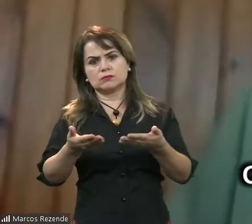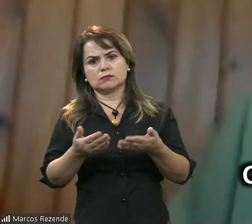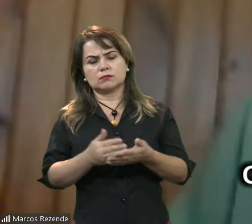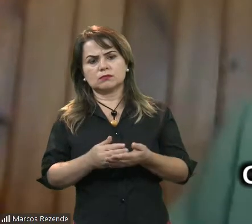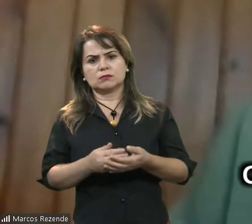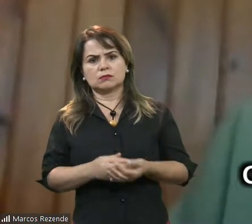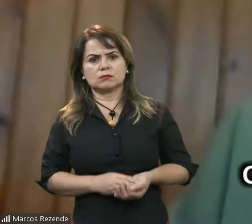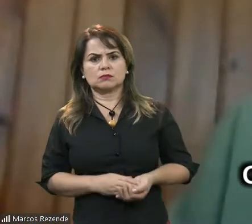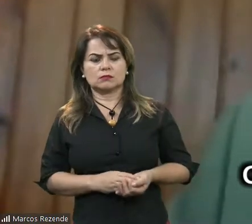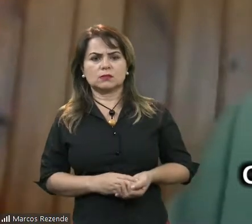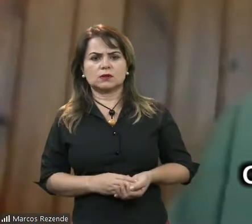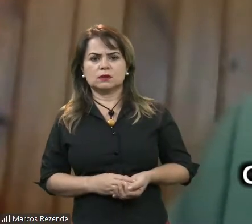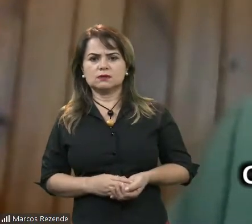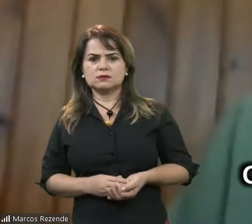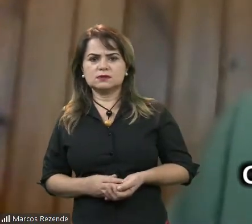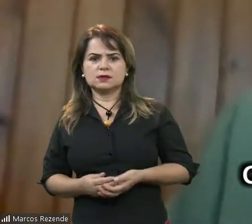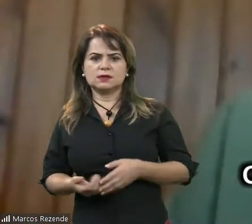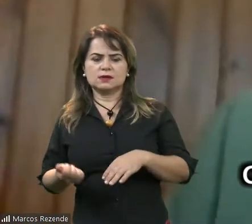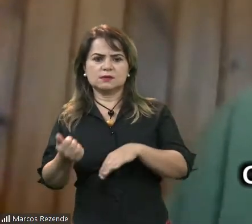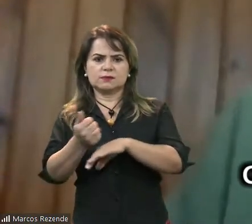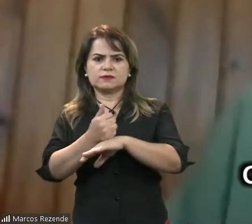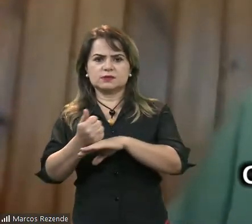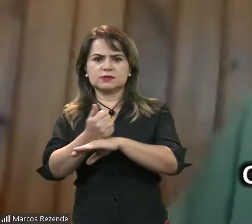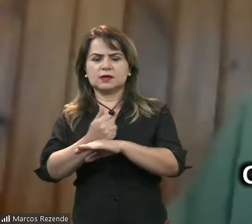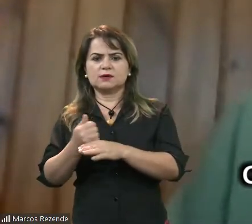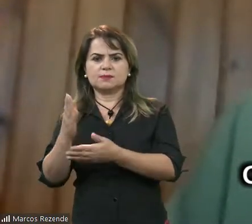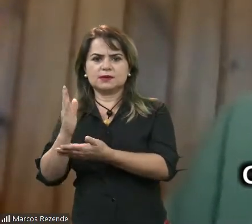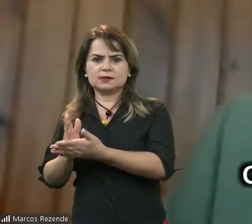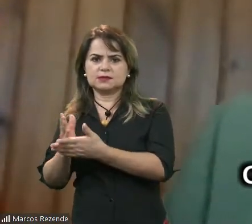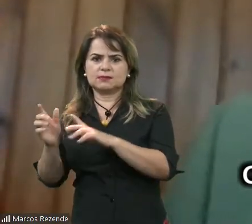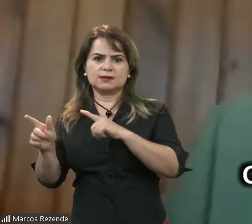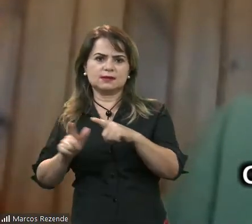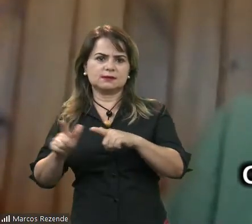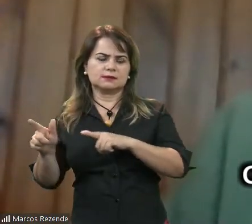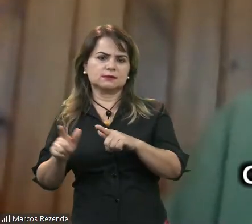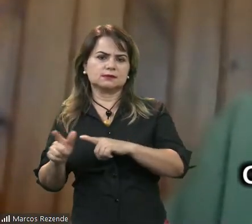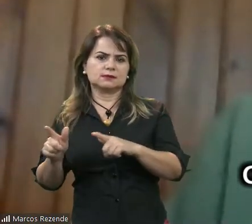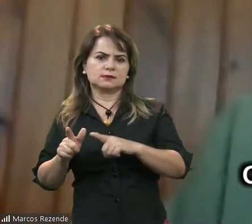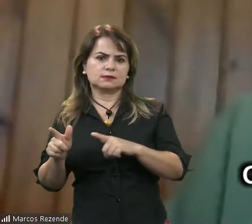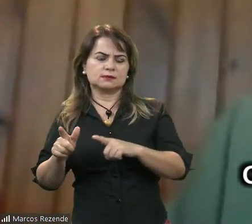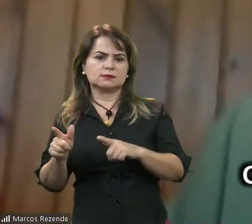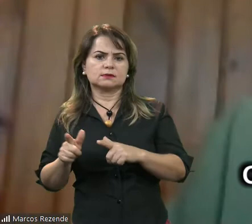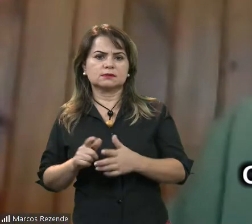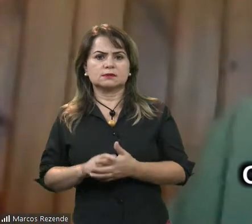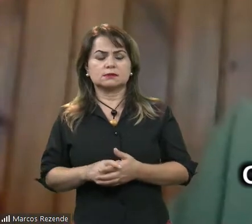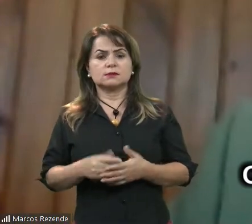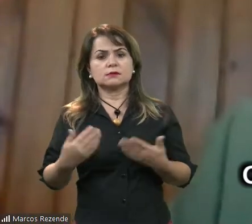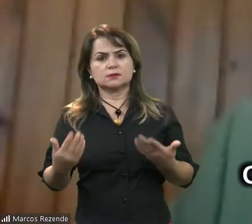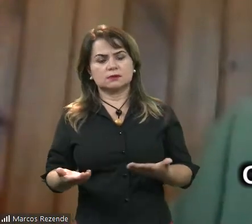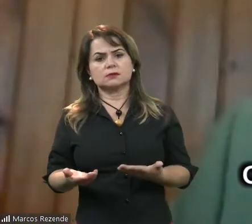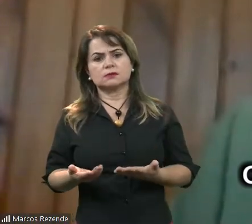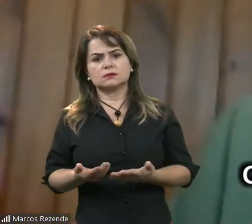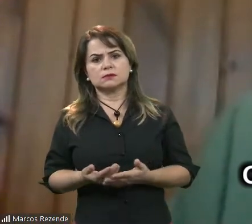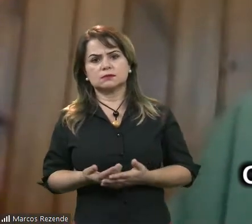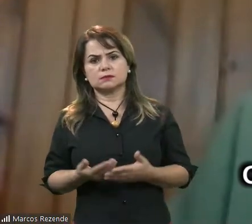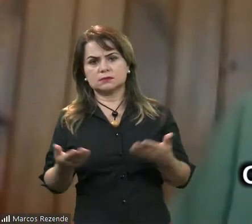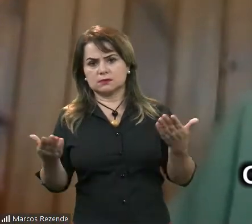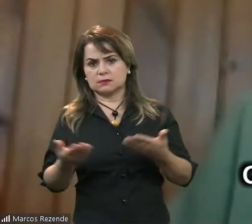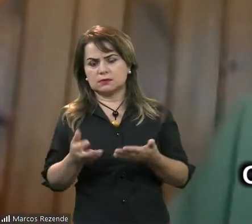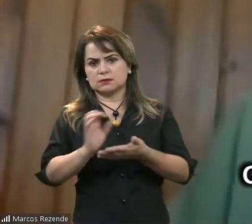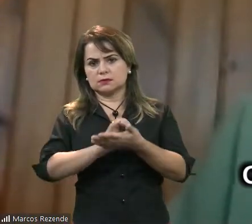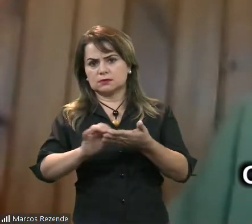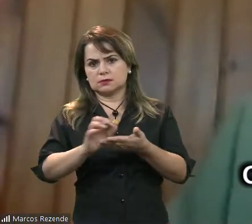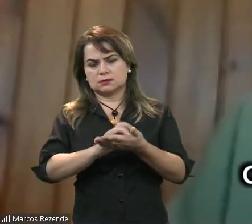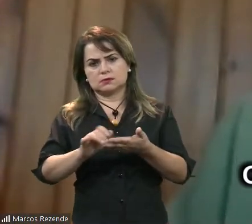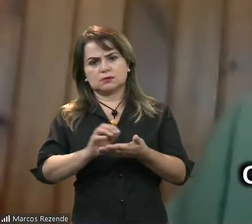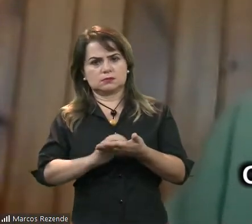em função da renúncia do vereador Zé Carlos Albuquerque, à realização da eleição do quarto secretário da mesa da Câmara